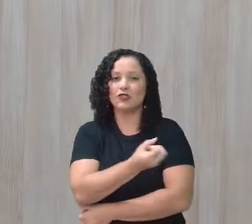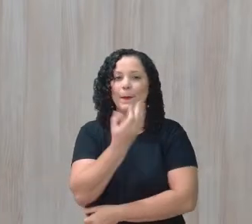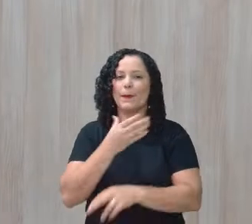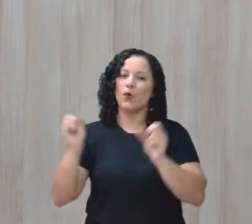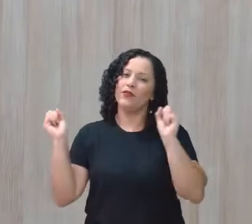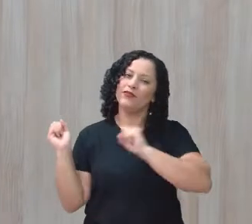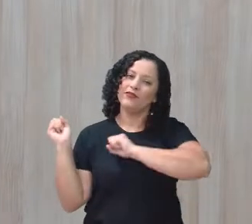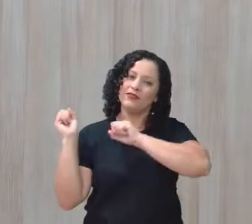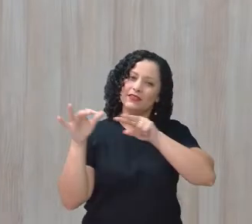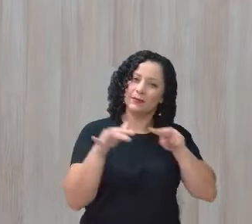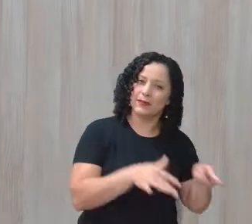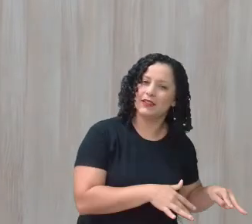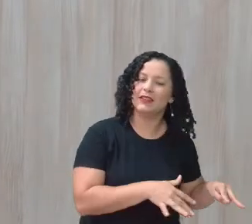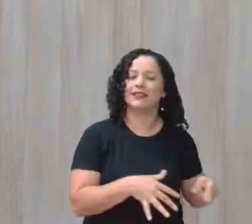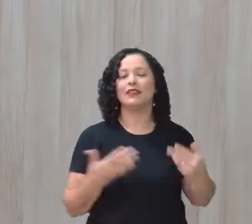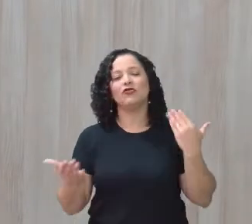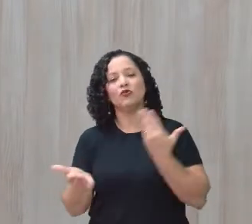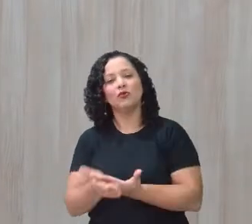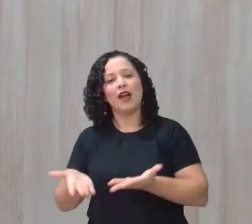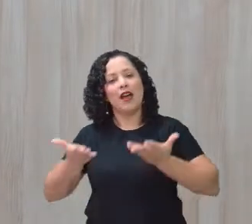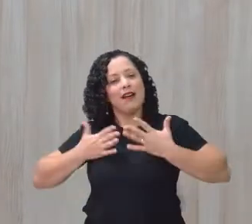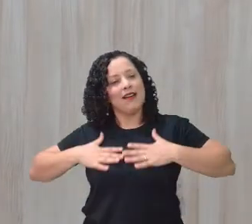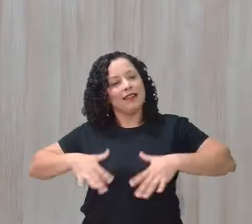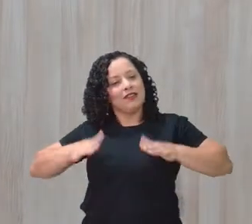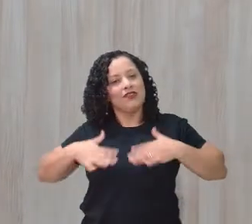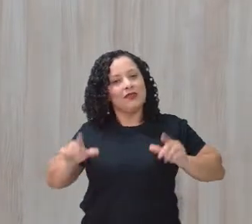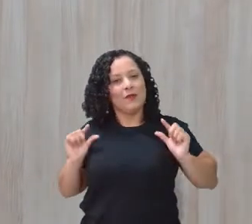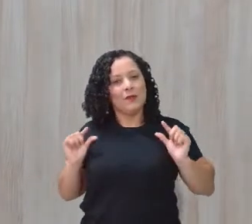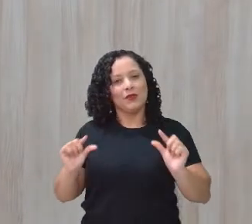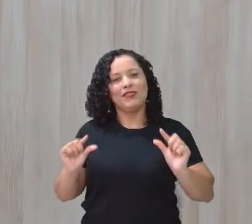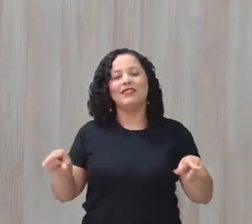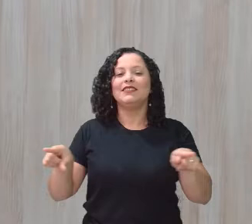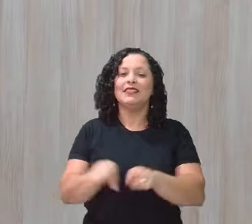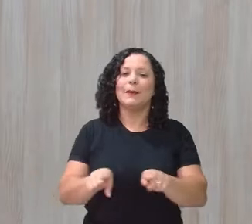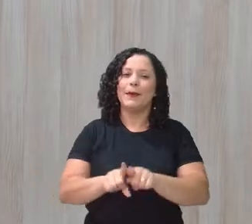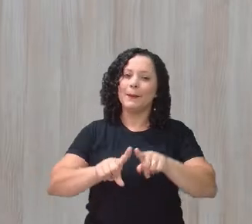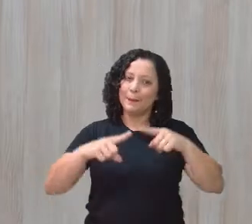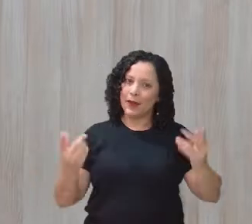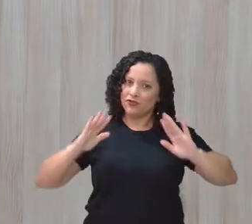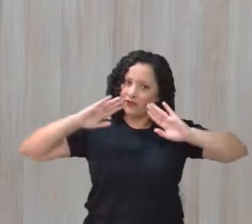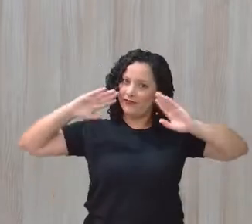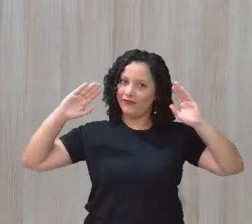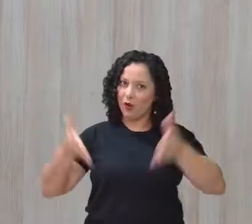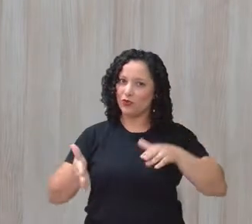de semana, vamos estudar, dá uma relaxadinha também, né? Mas não largar dos